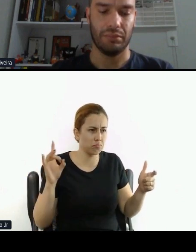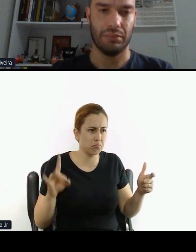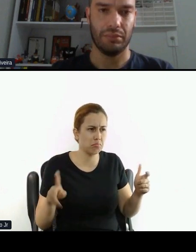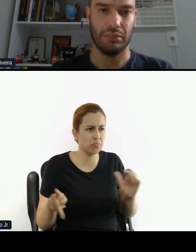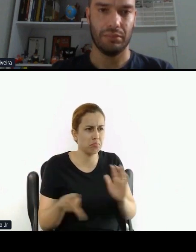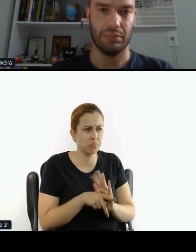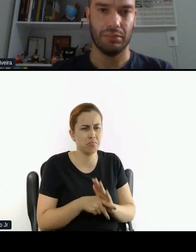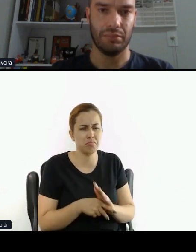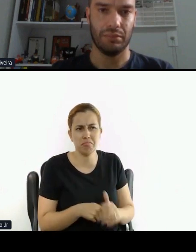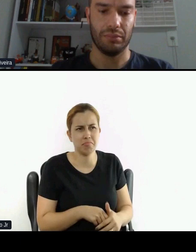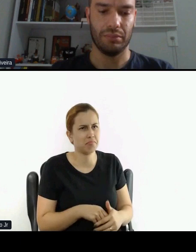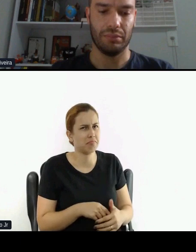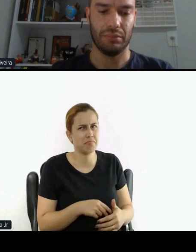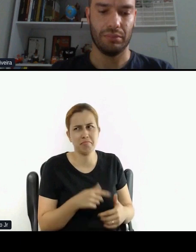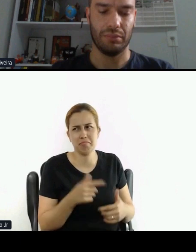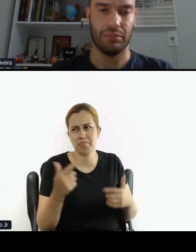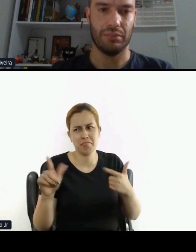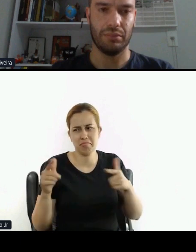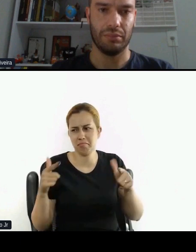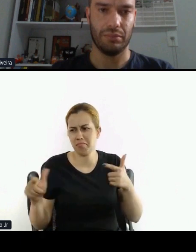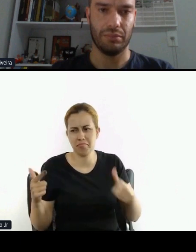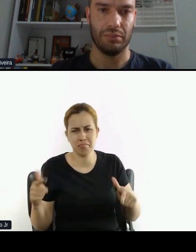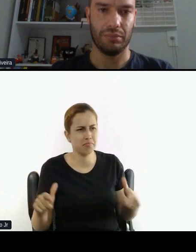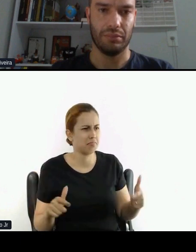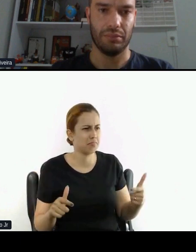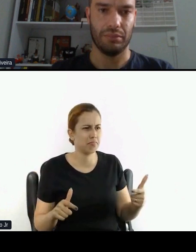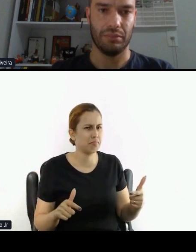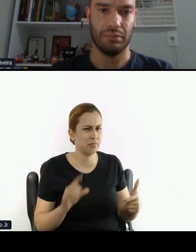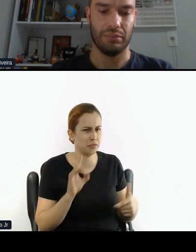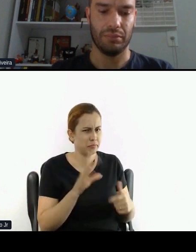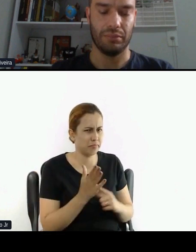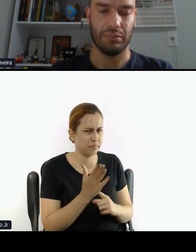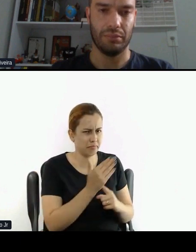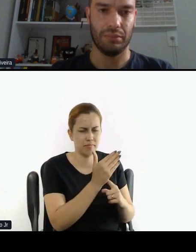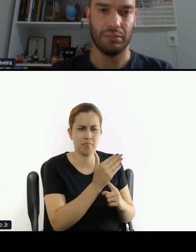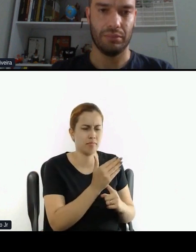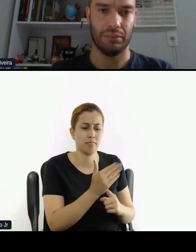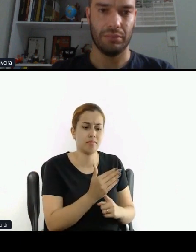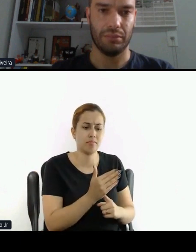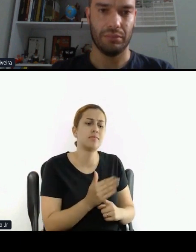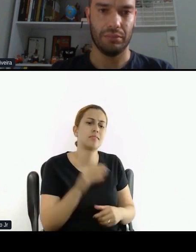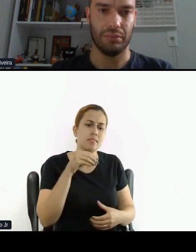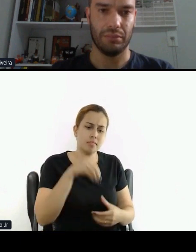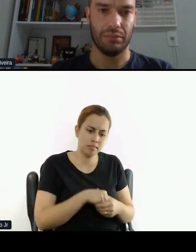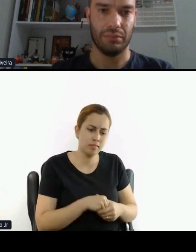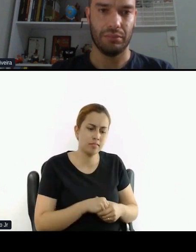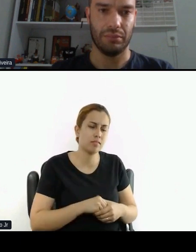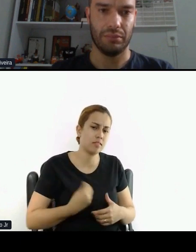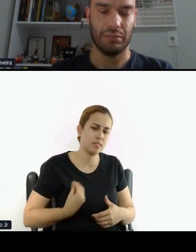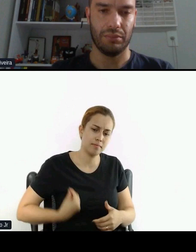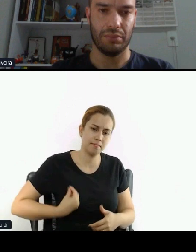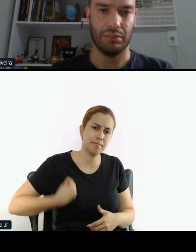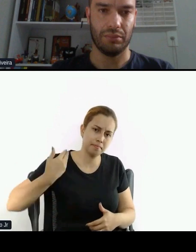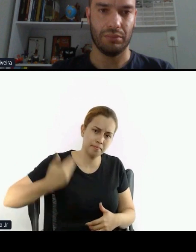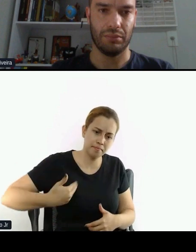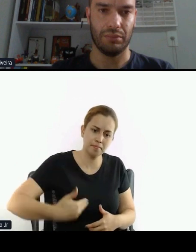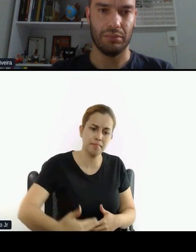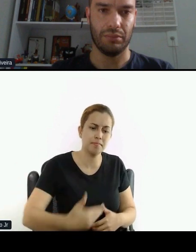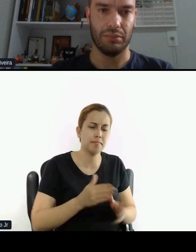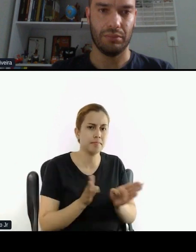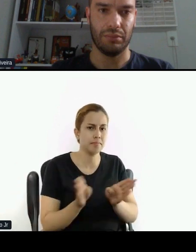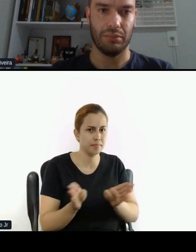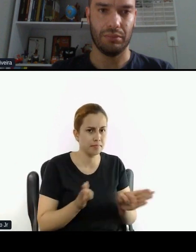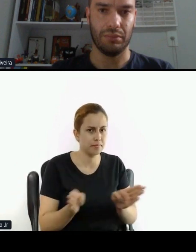WCAG e outras coisas mais. Ela é bem mais significativa a nível mais amplo, né?